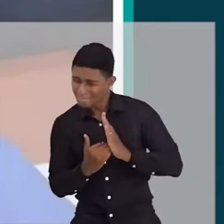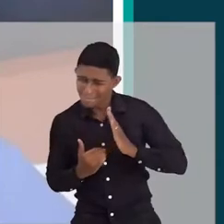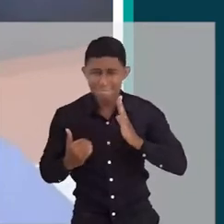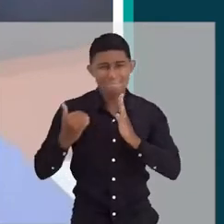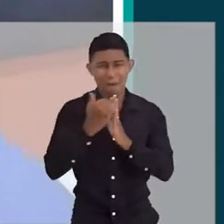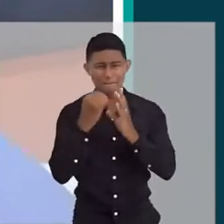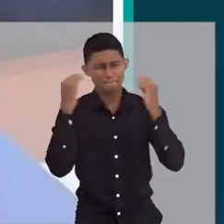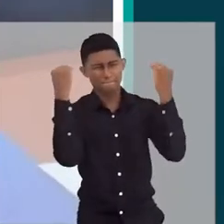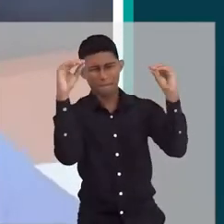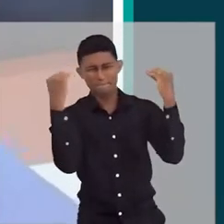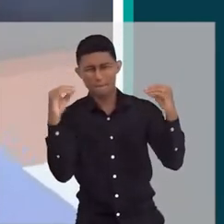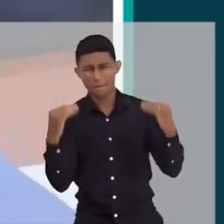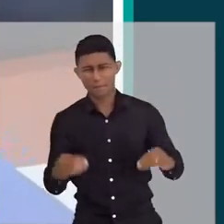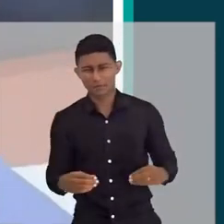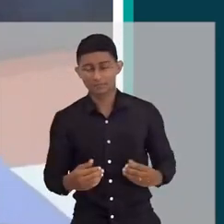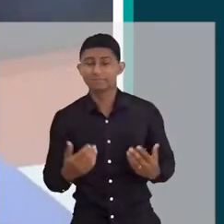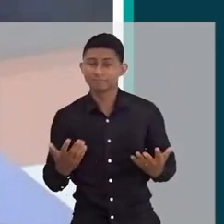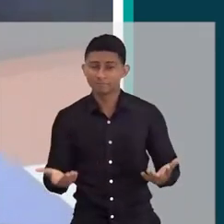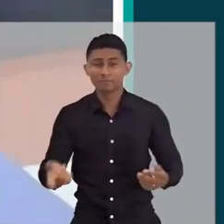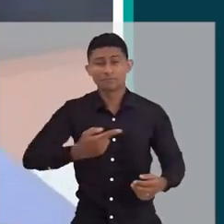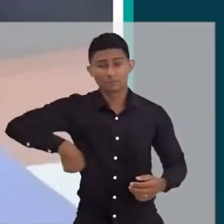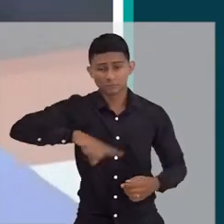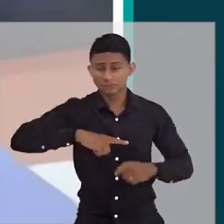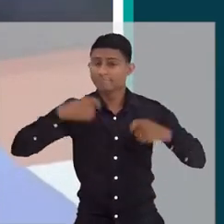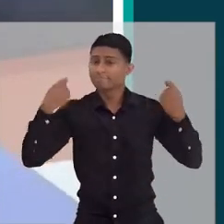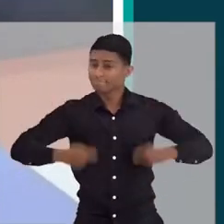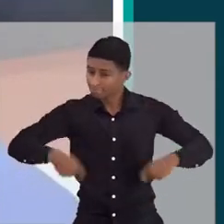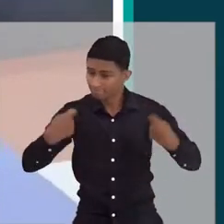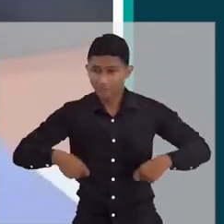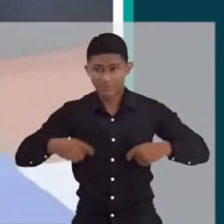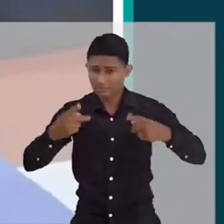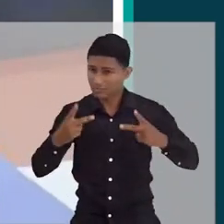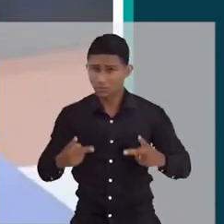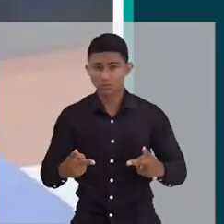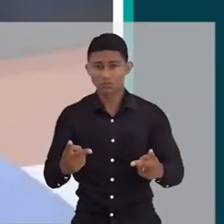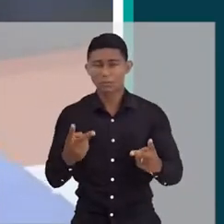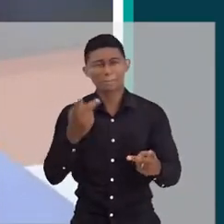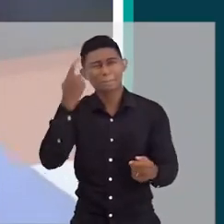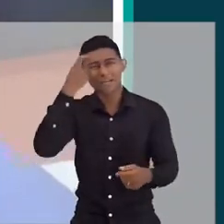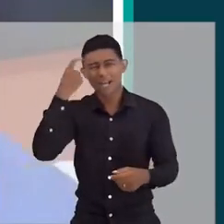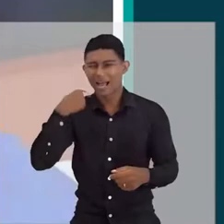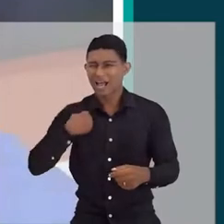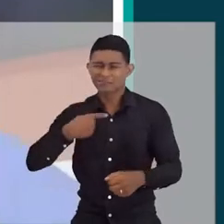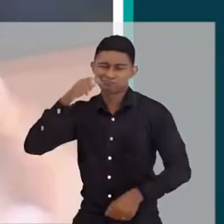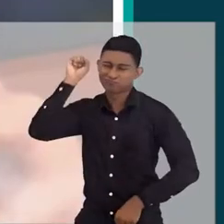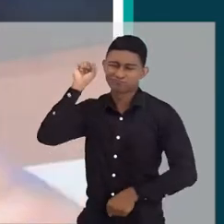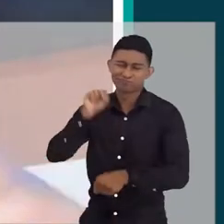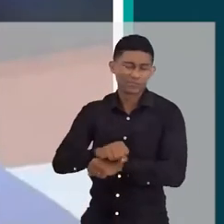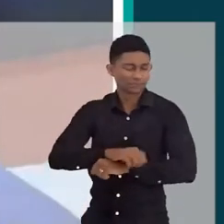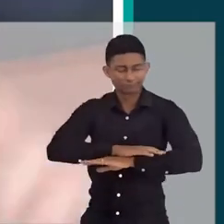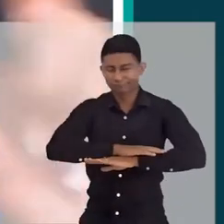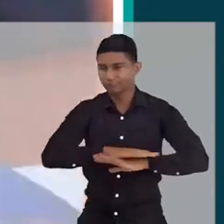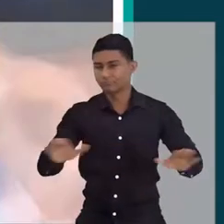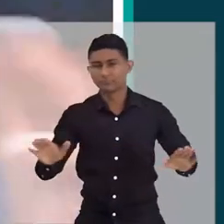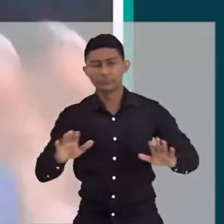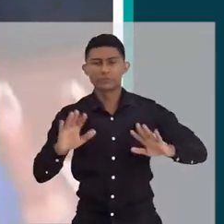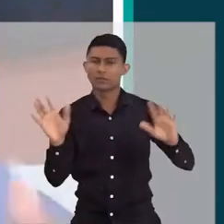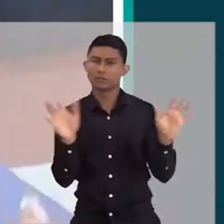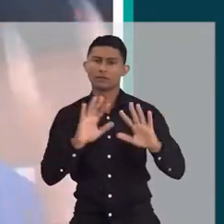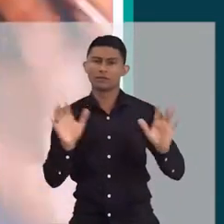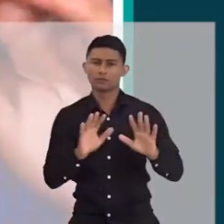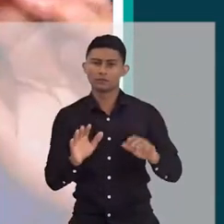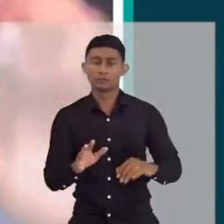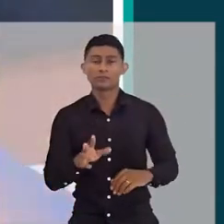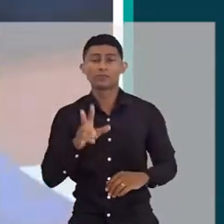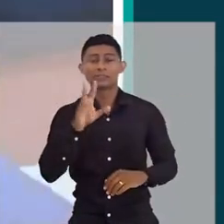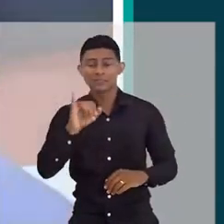pode. Uma coisa que é muito. A gente precisa se prosseguir. Não dá para parar por esse, aquele ou aquele